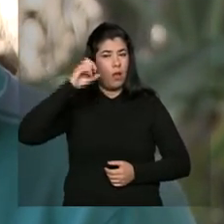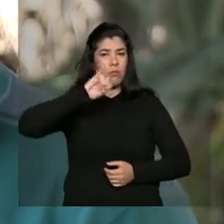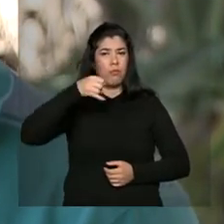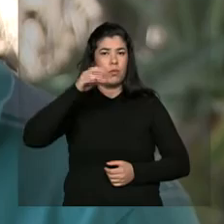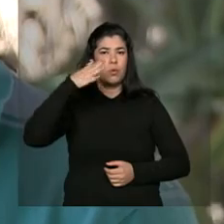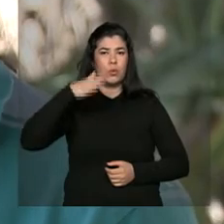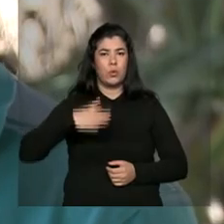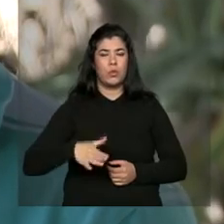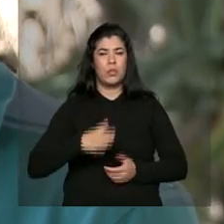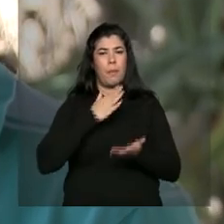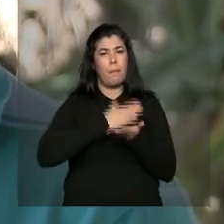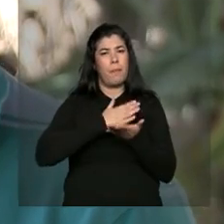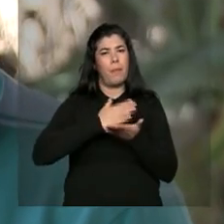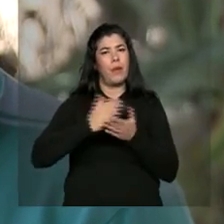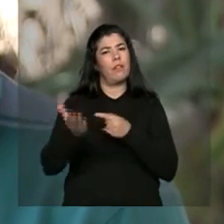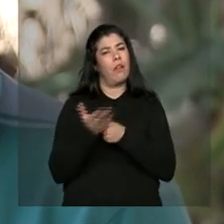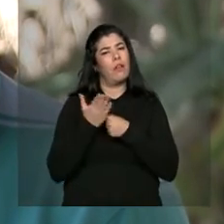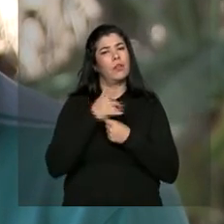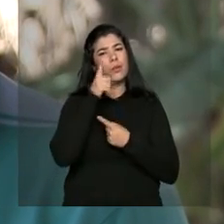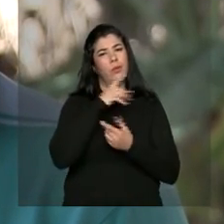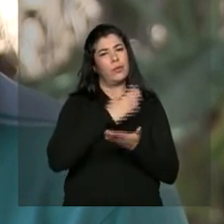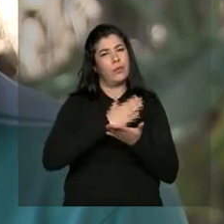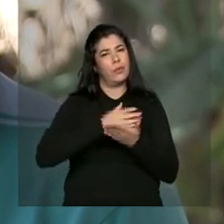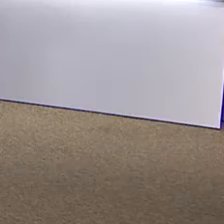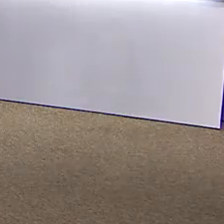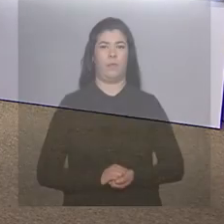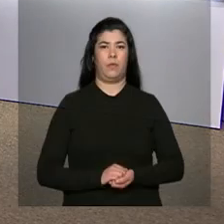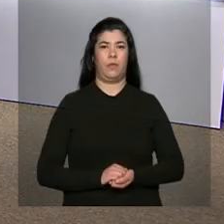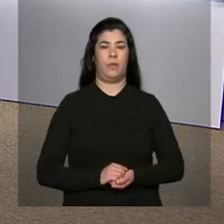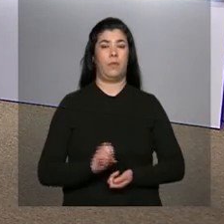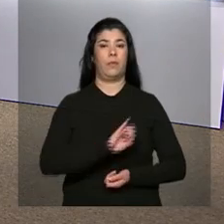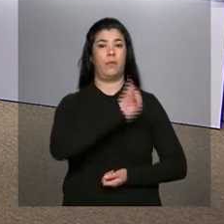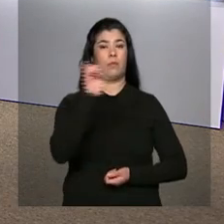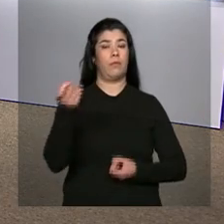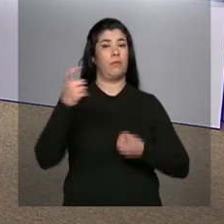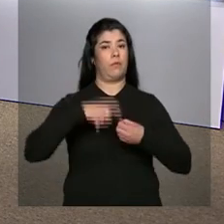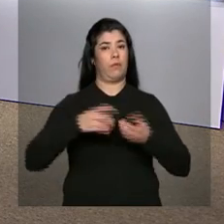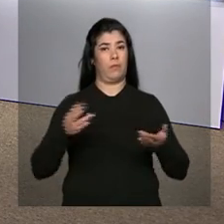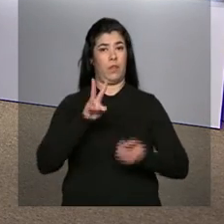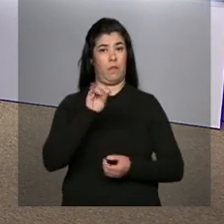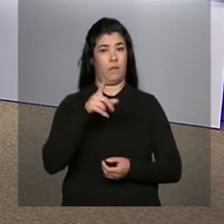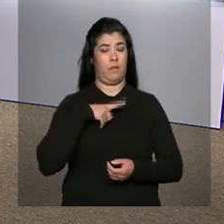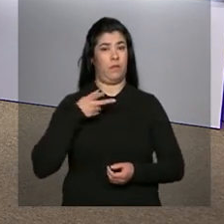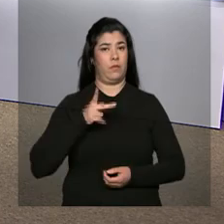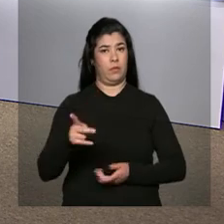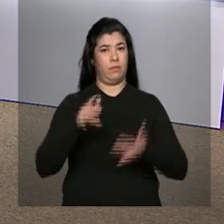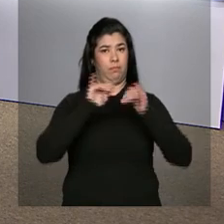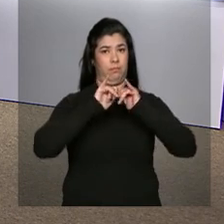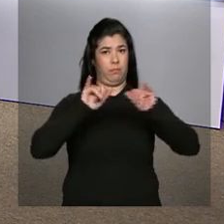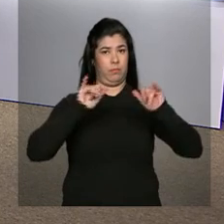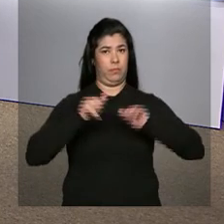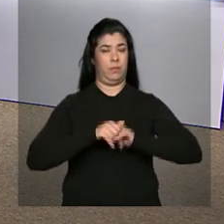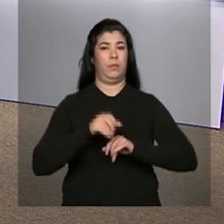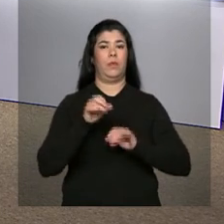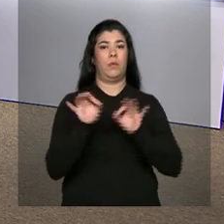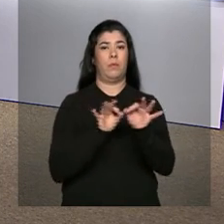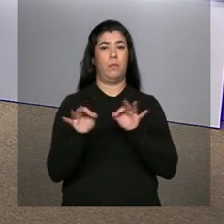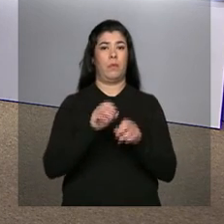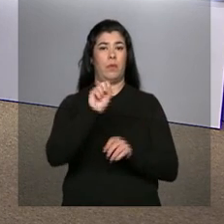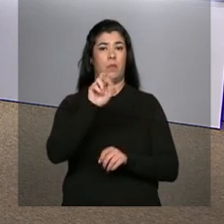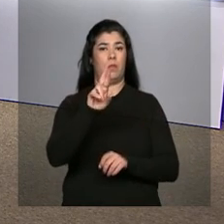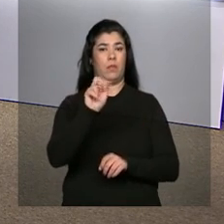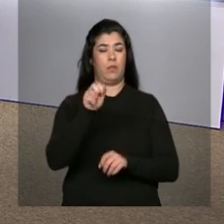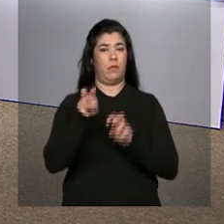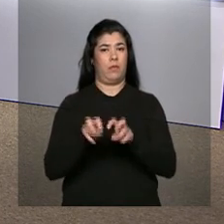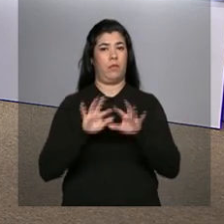E outra, as parcelas cabem no meu bolso, né, como produtor familiar. Olá, voltamos ao vivo com informações sobre o lançamento do Plano Safra da